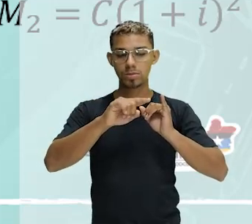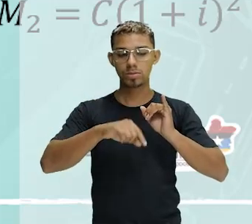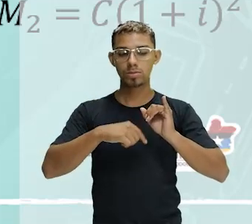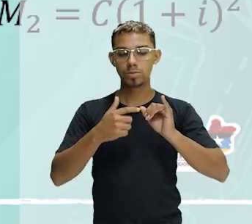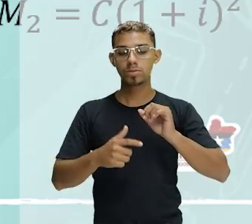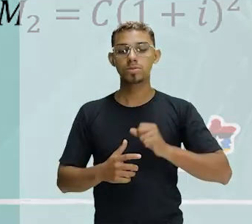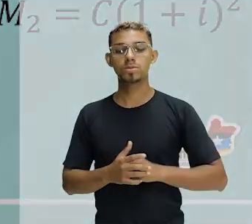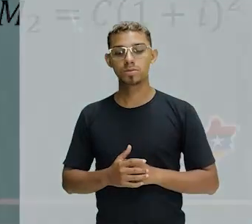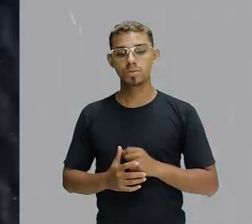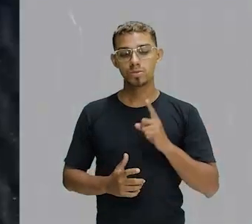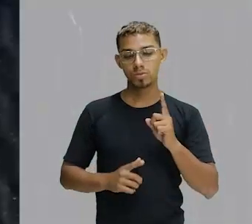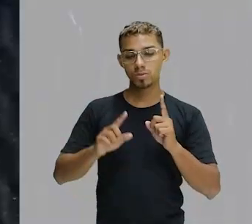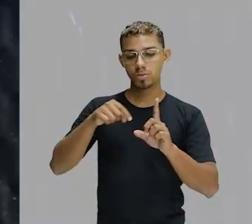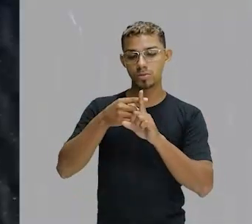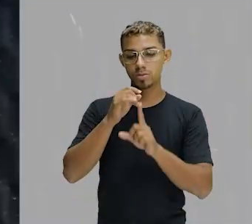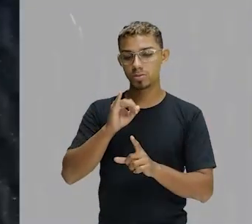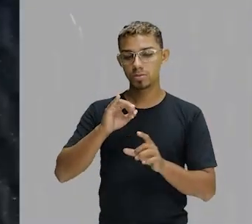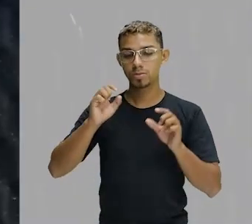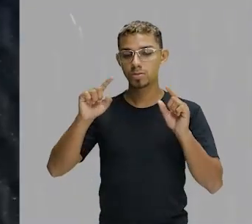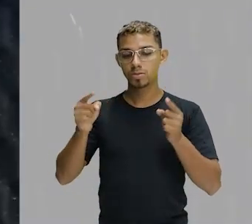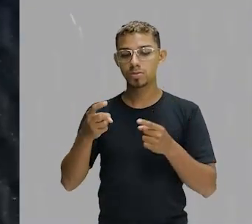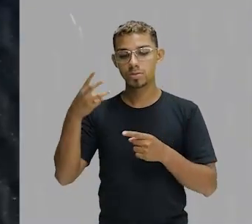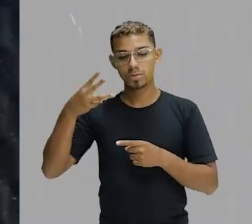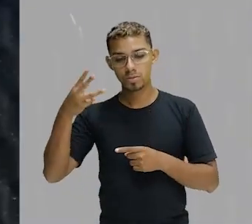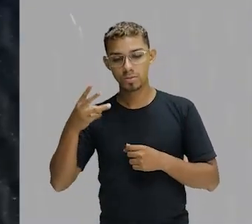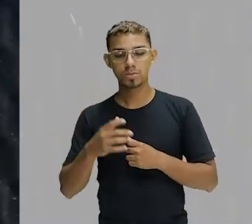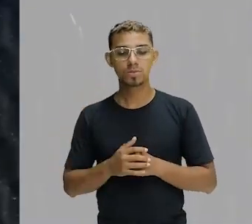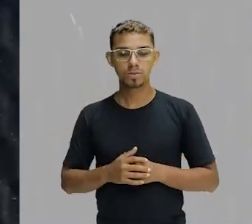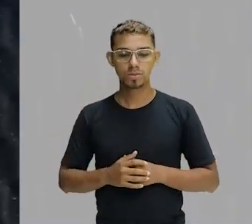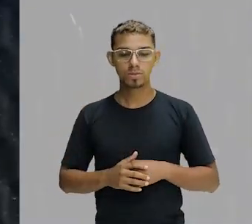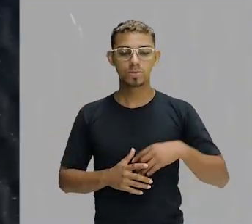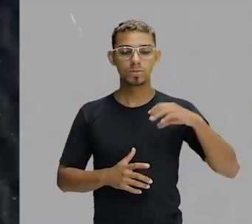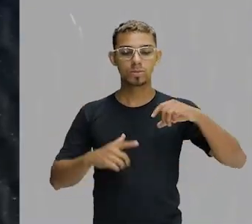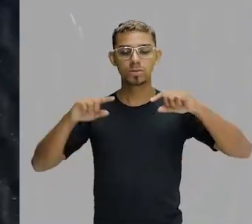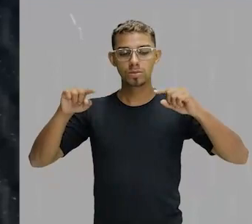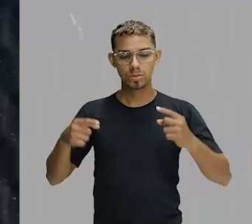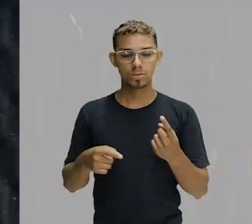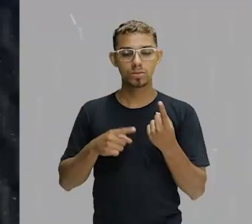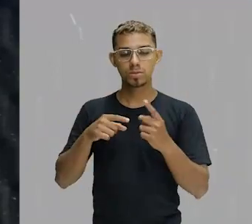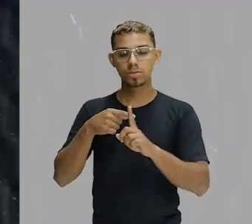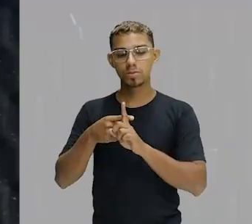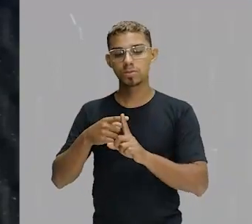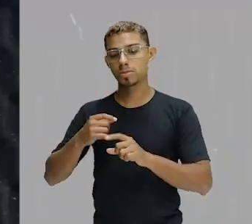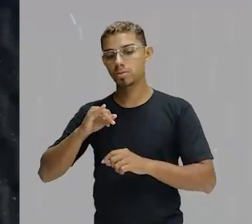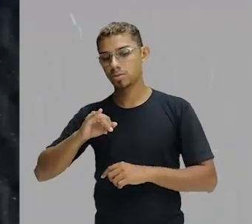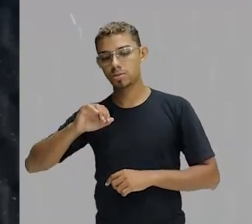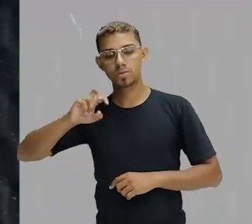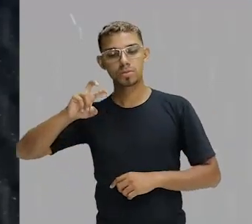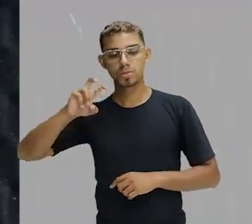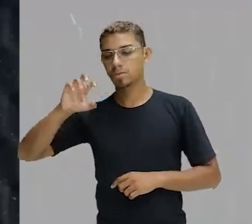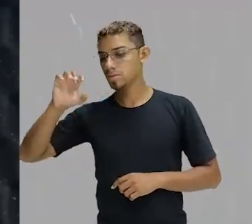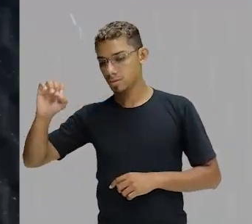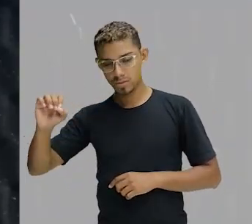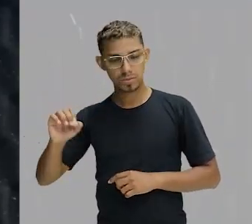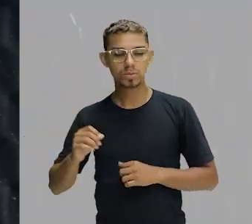4, M4 é capital que multiplica 1 mais I elevado à quarta. Se for montante